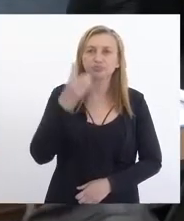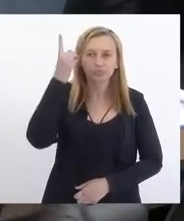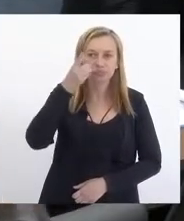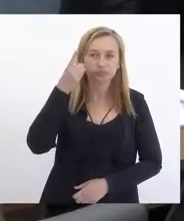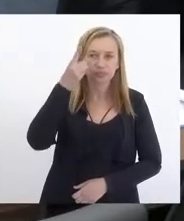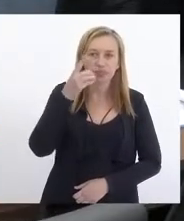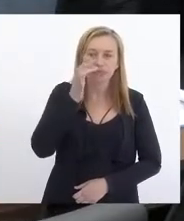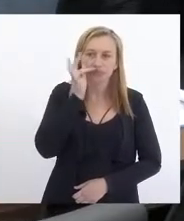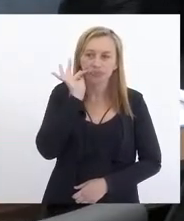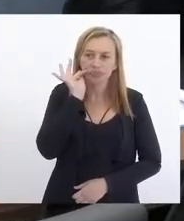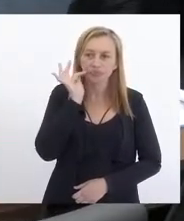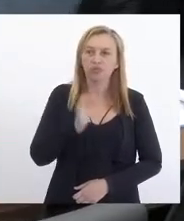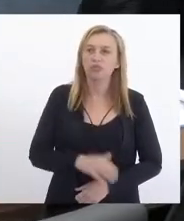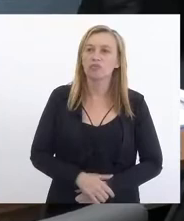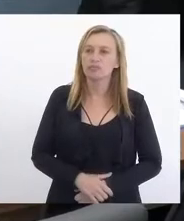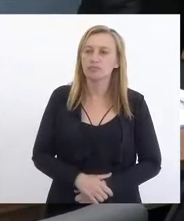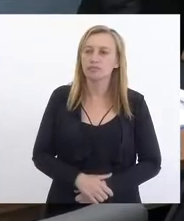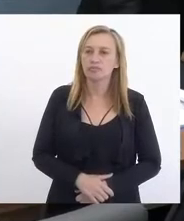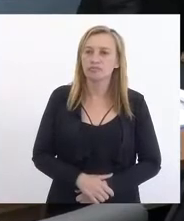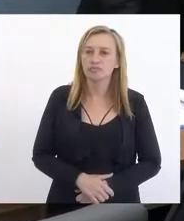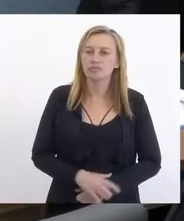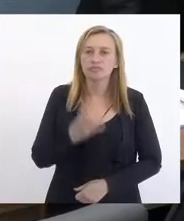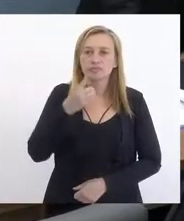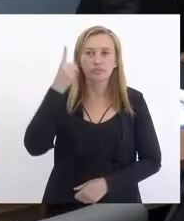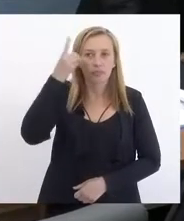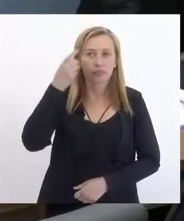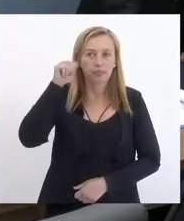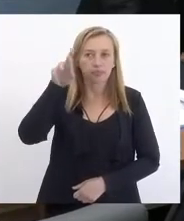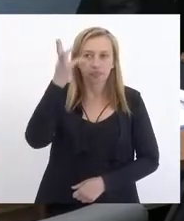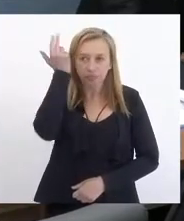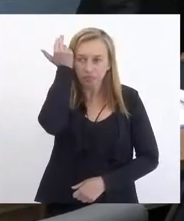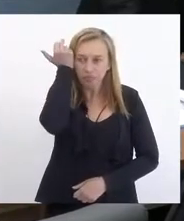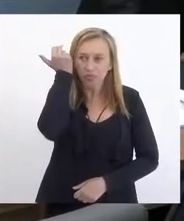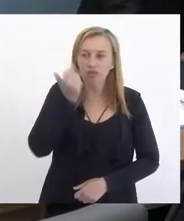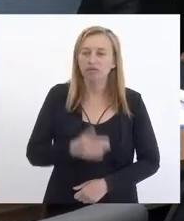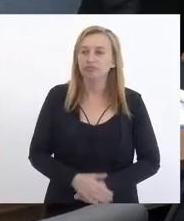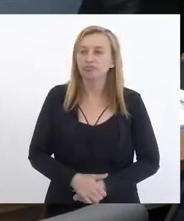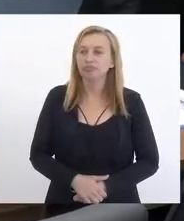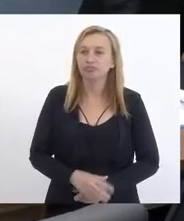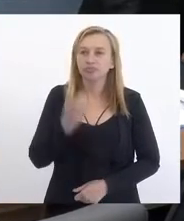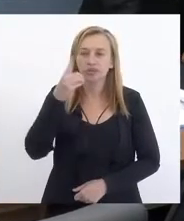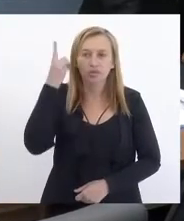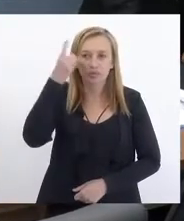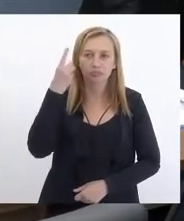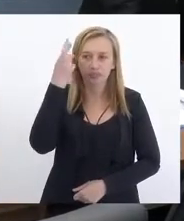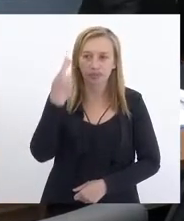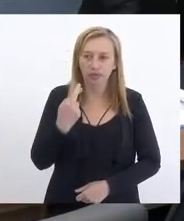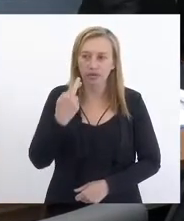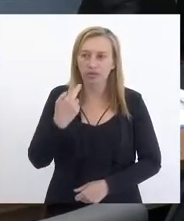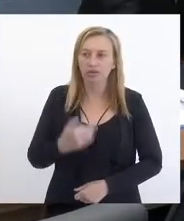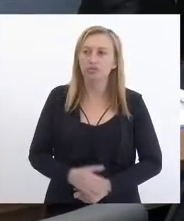Flávio Serafini. Deputado Eliomar Coelho. Deputada Renata Souza.